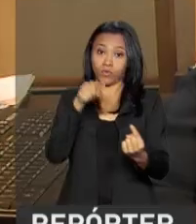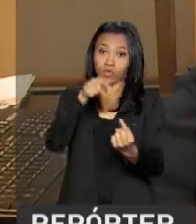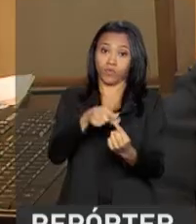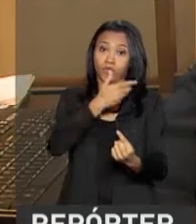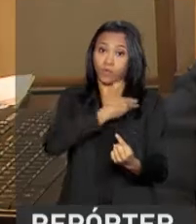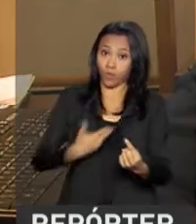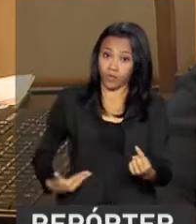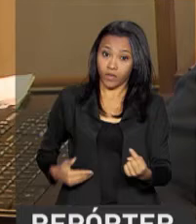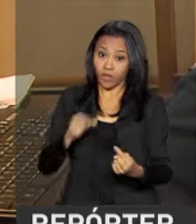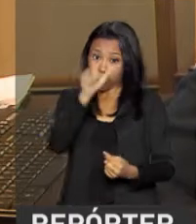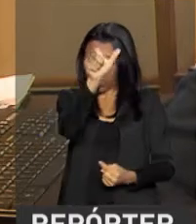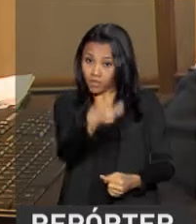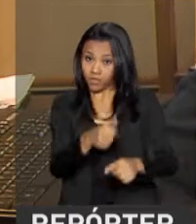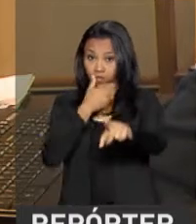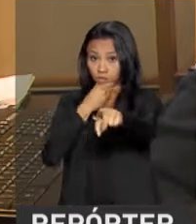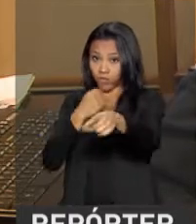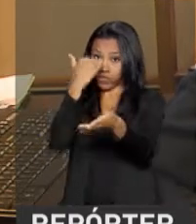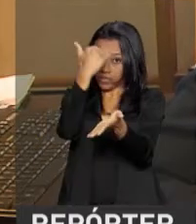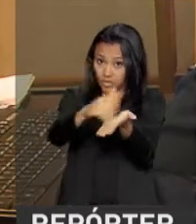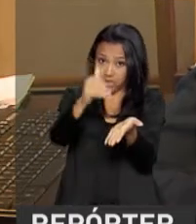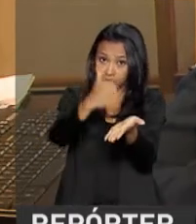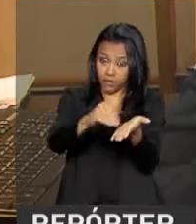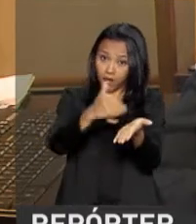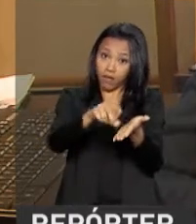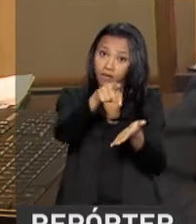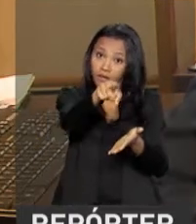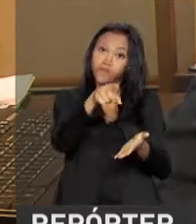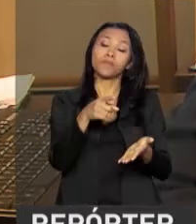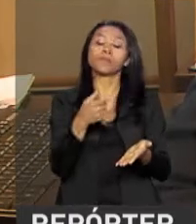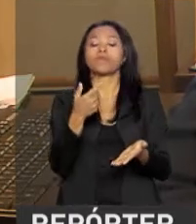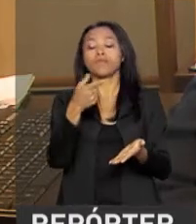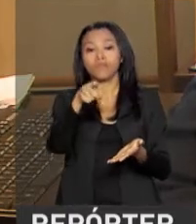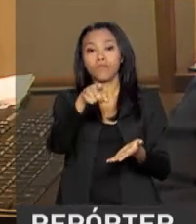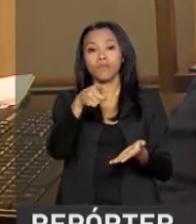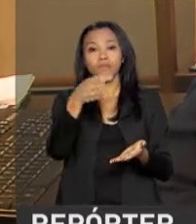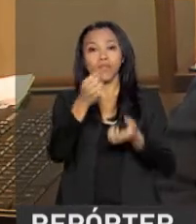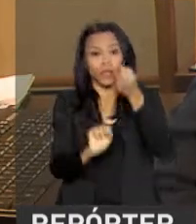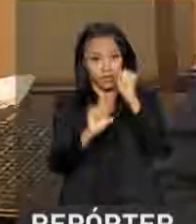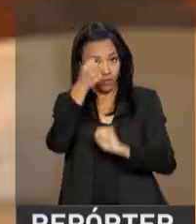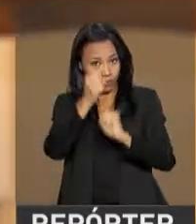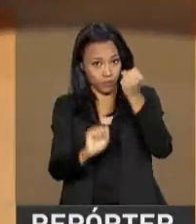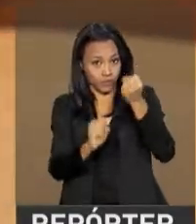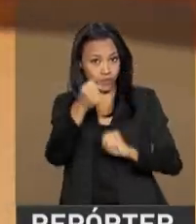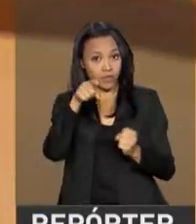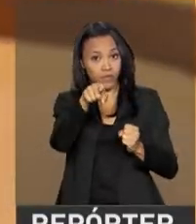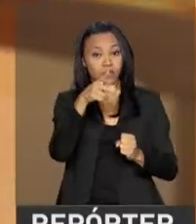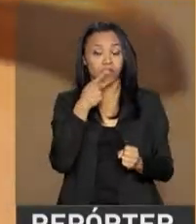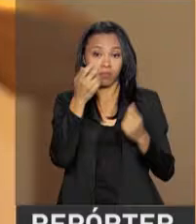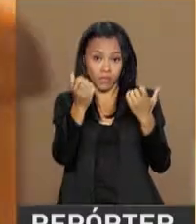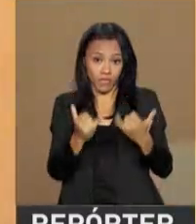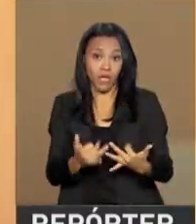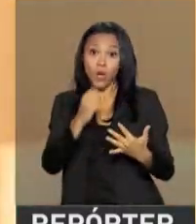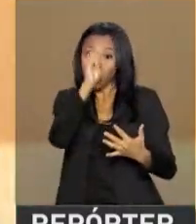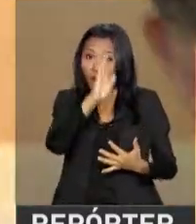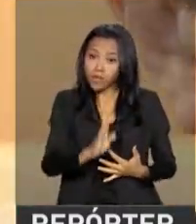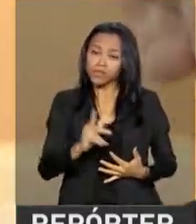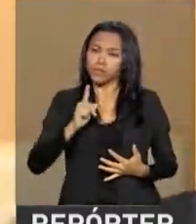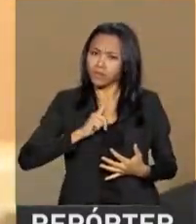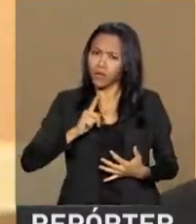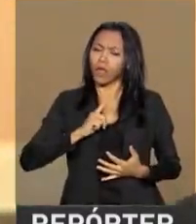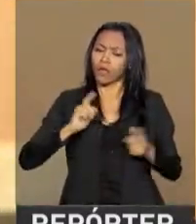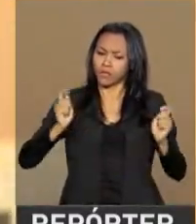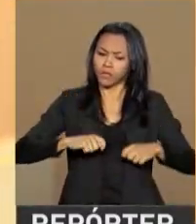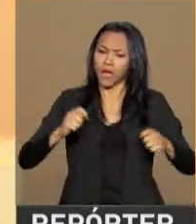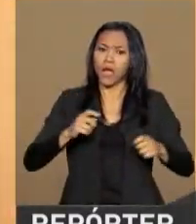setor segundo o secretário de agricultura do ministério da indústria comércio exterior de serviços o brasil tem potencial para movimentar